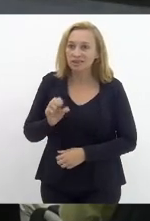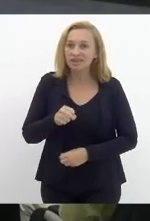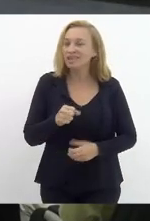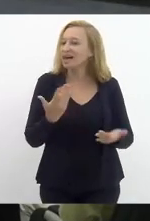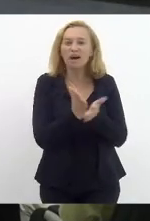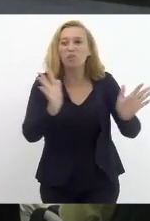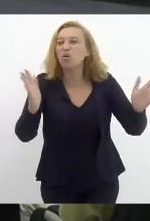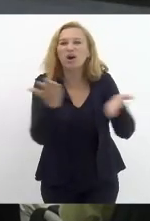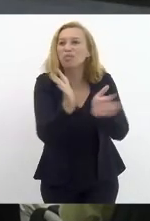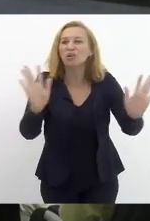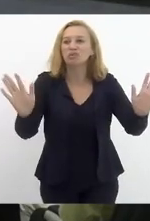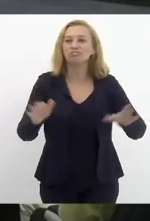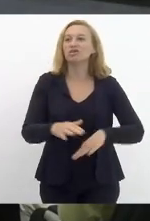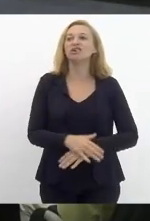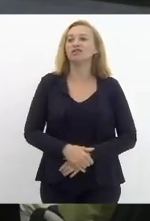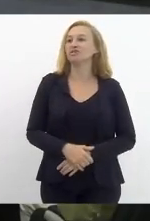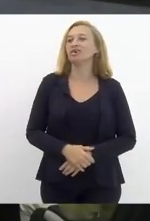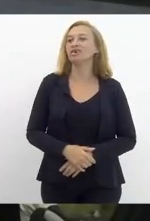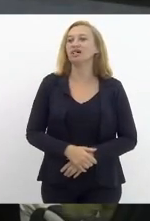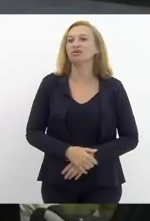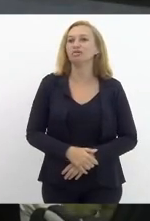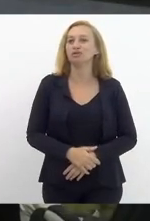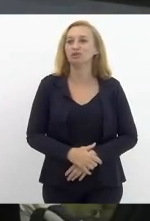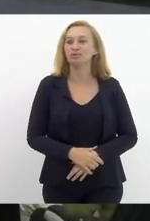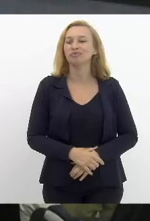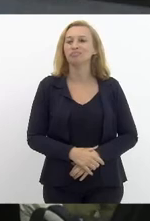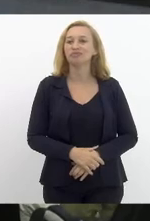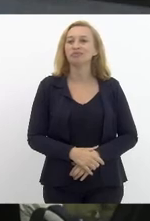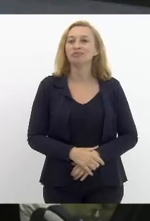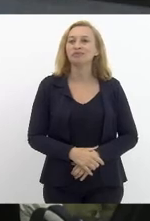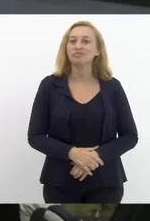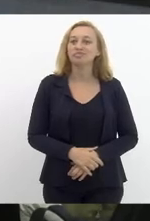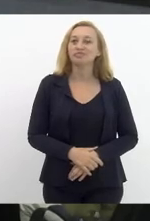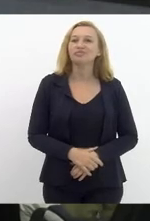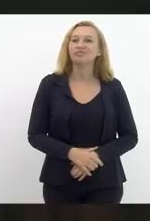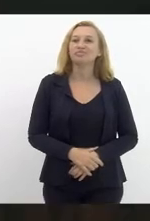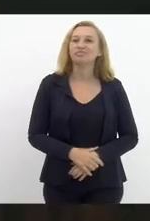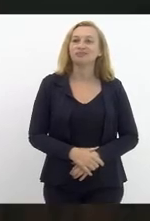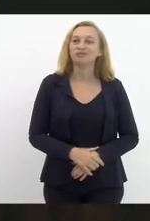acabou. Só isso que a gente queria saber. Esse negócio.